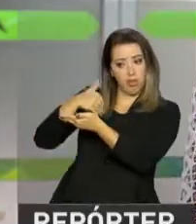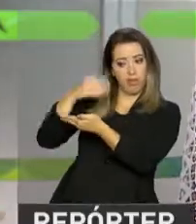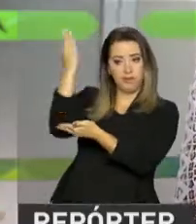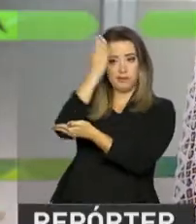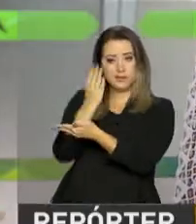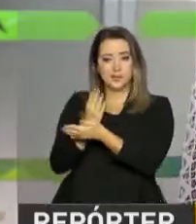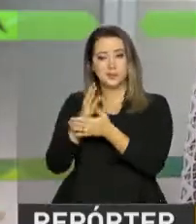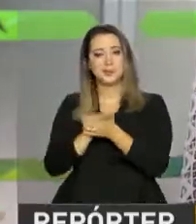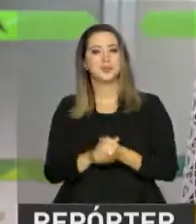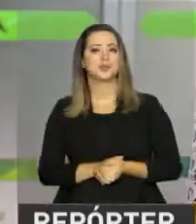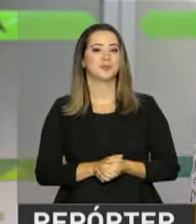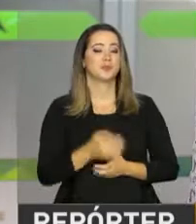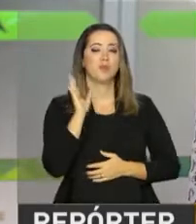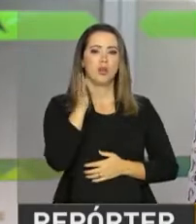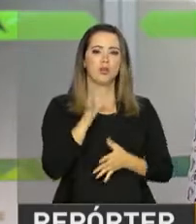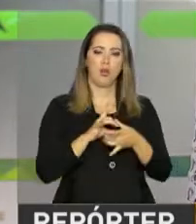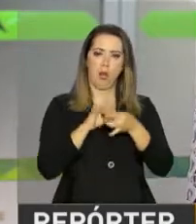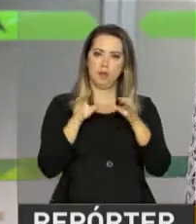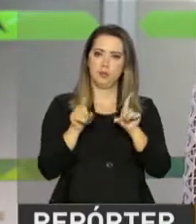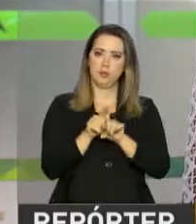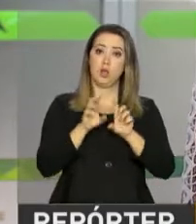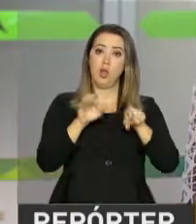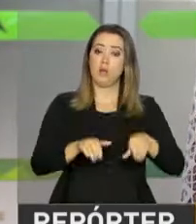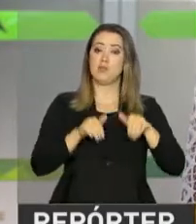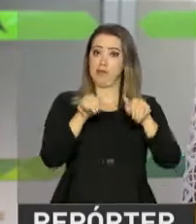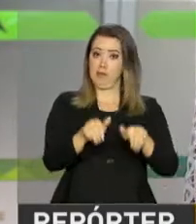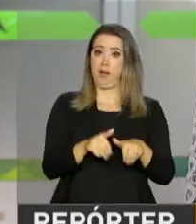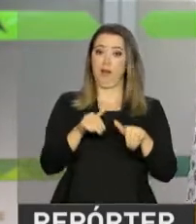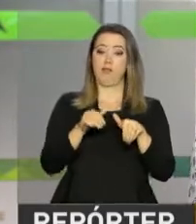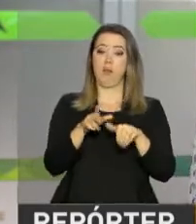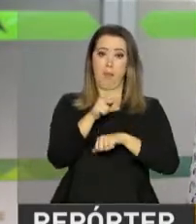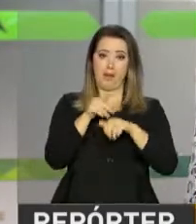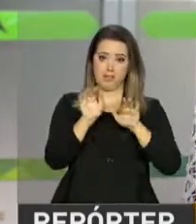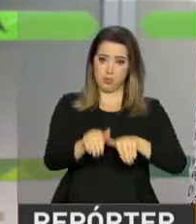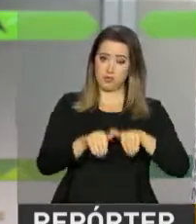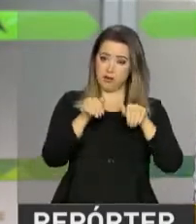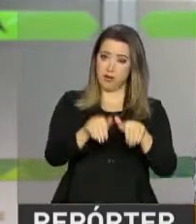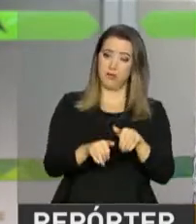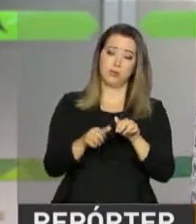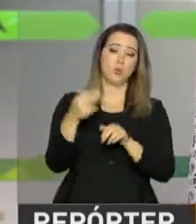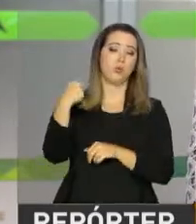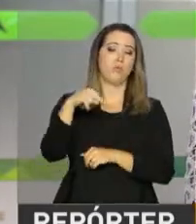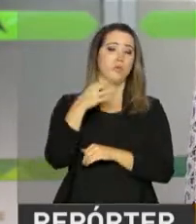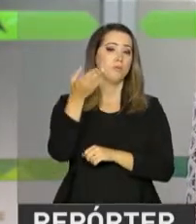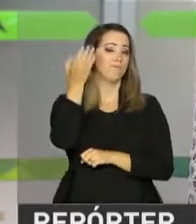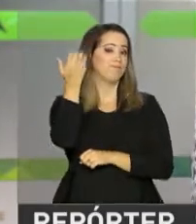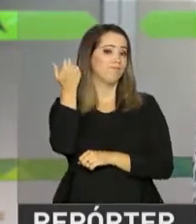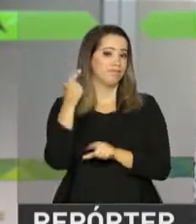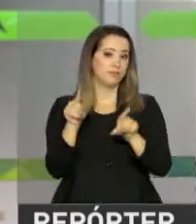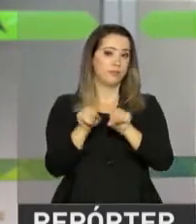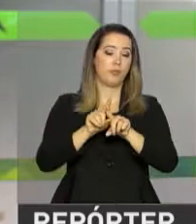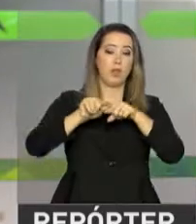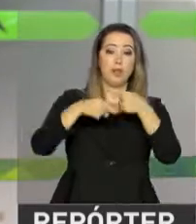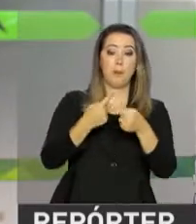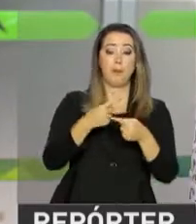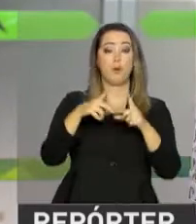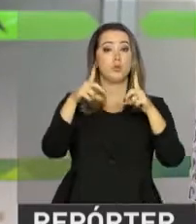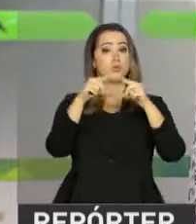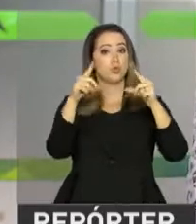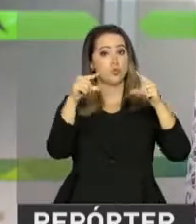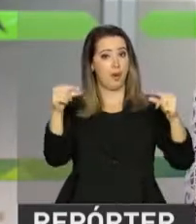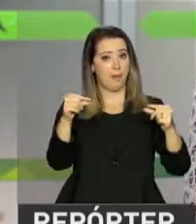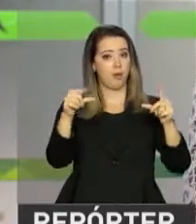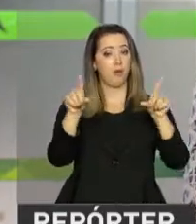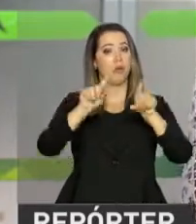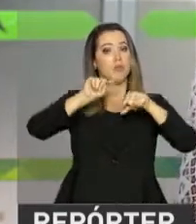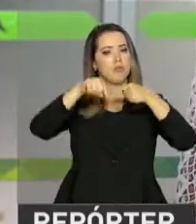já estava valendo para visitantes da austrália desde novembro o próximo país a ser beneficiado será o japão em 11